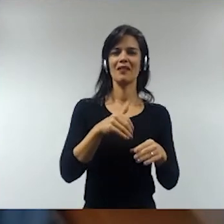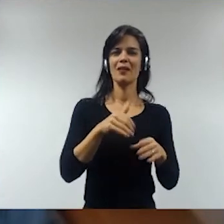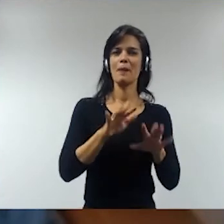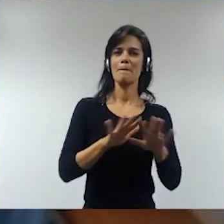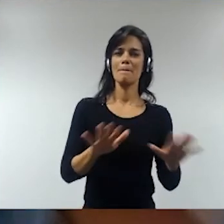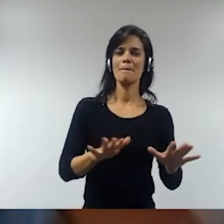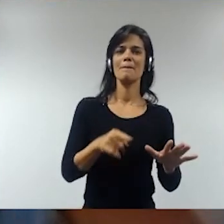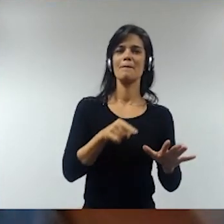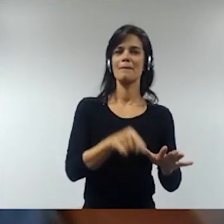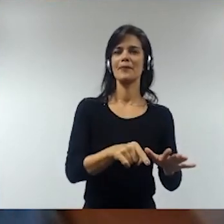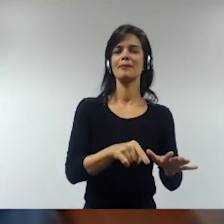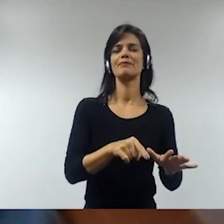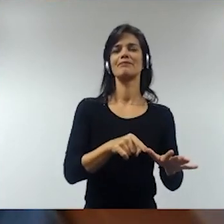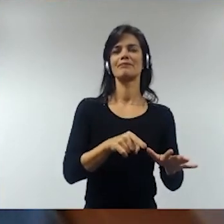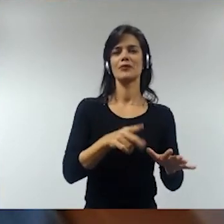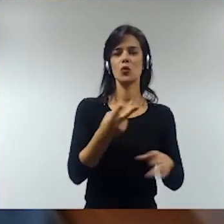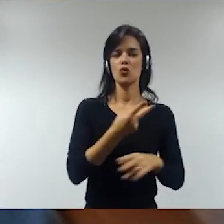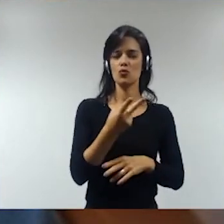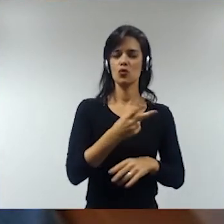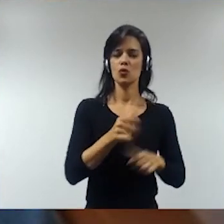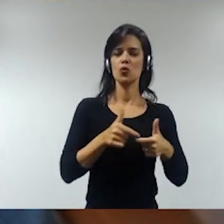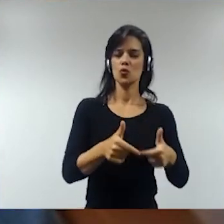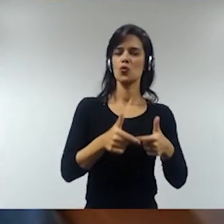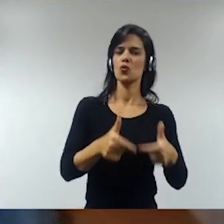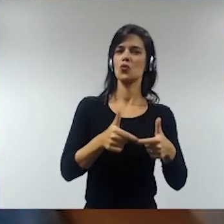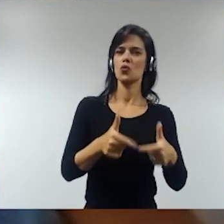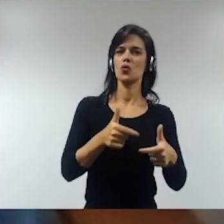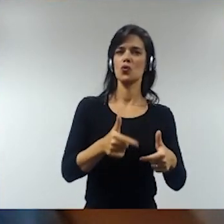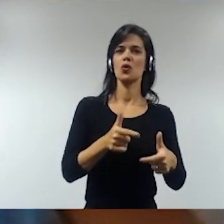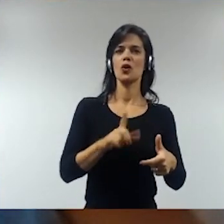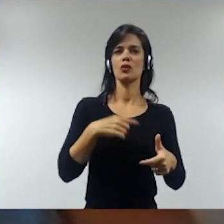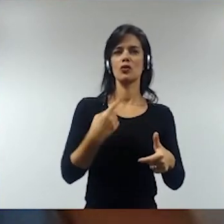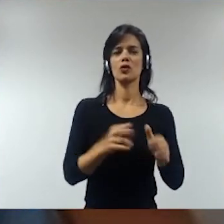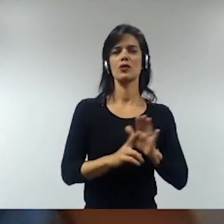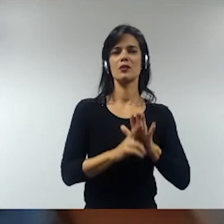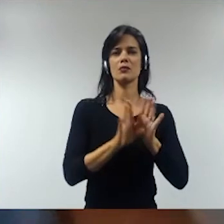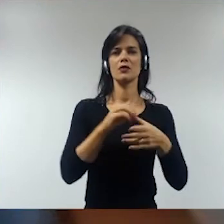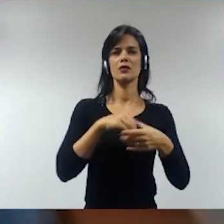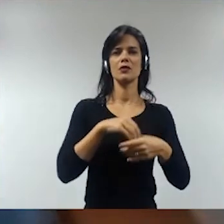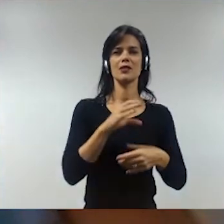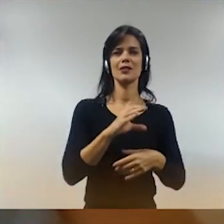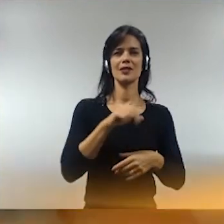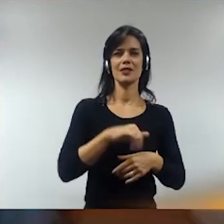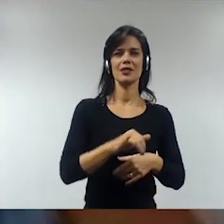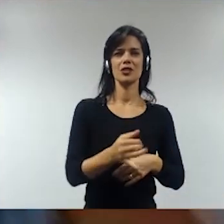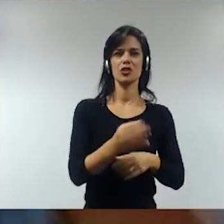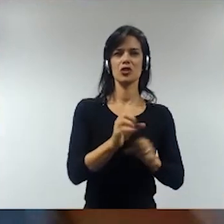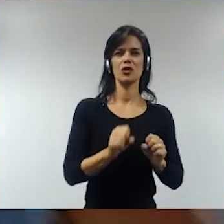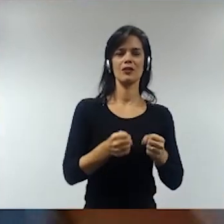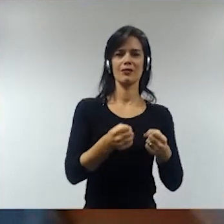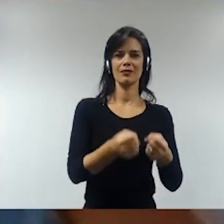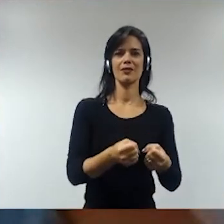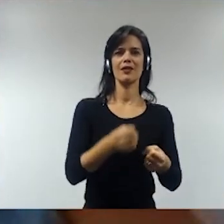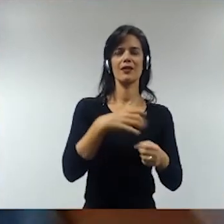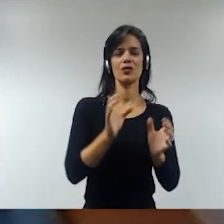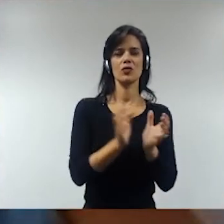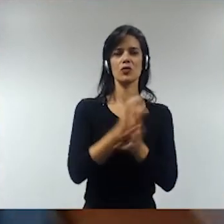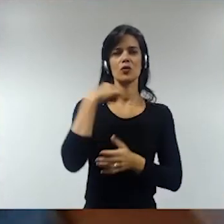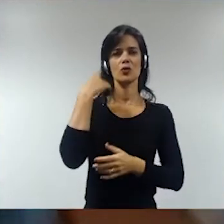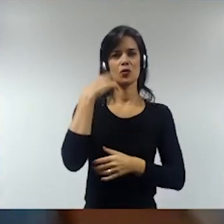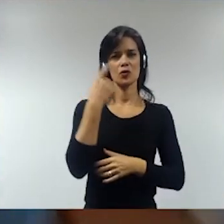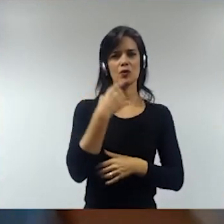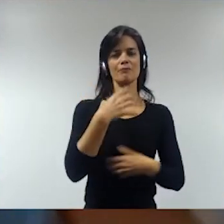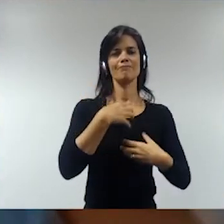essa atuação combativa dos dois nossos representantes no CNJ em defesa da advocacia, com esse olhar, com esse sentimento,